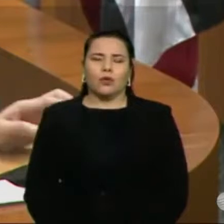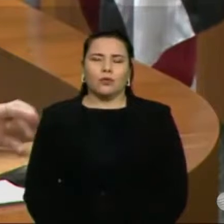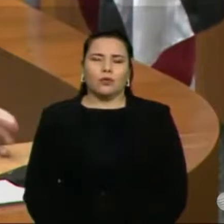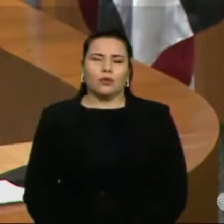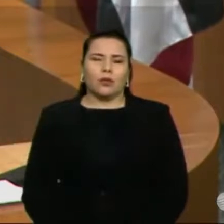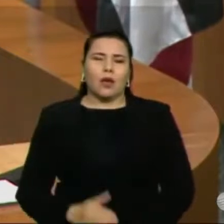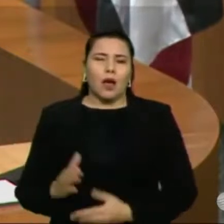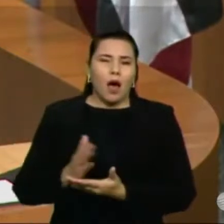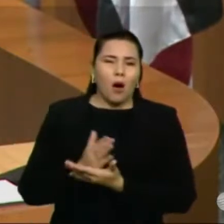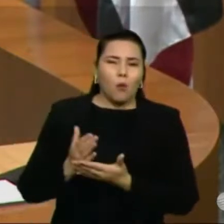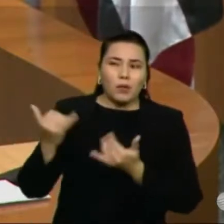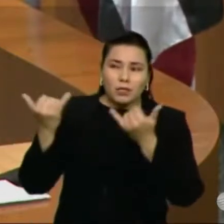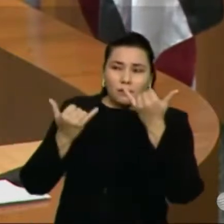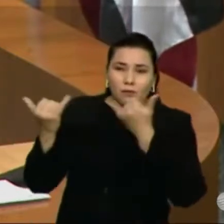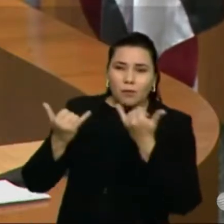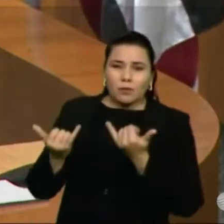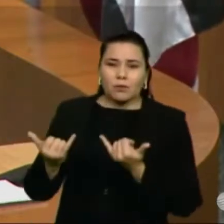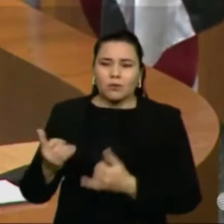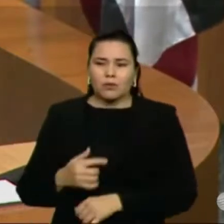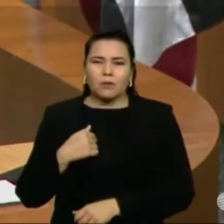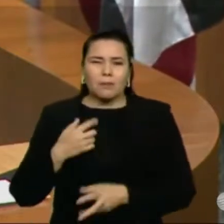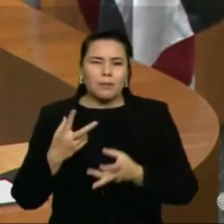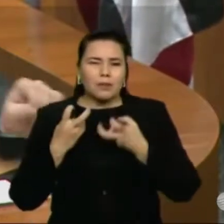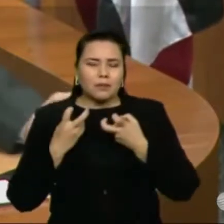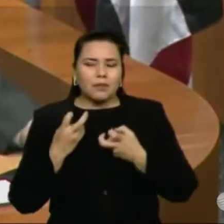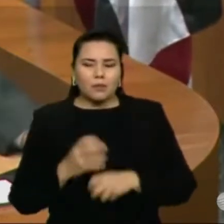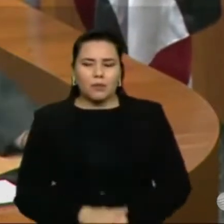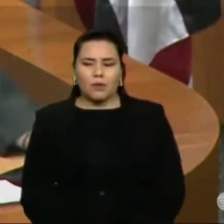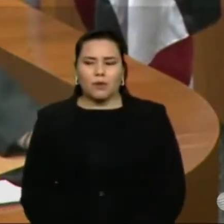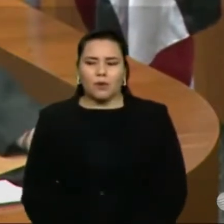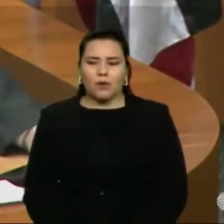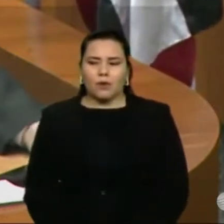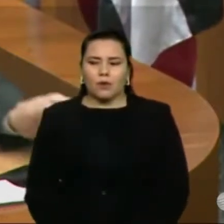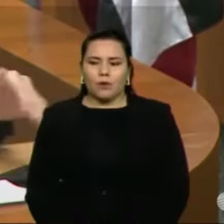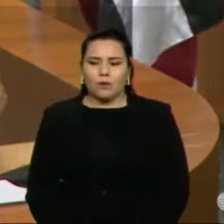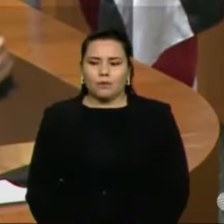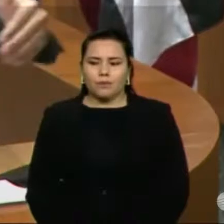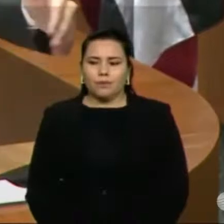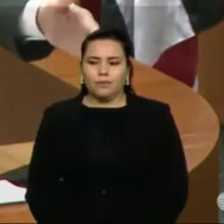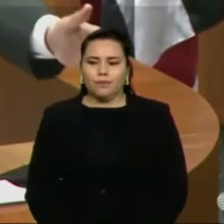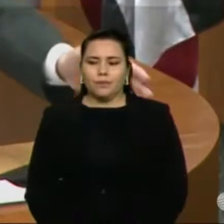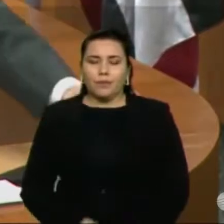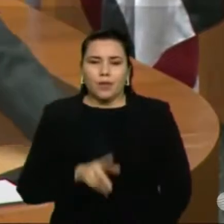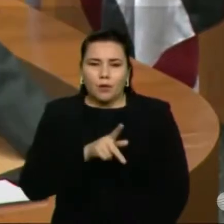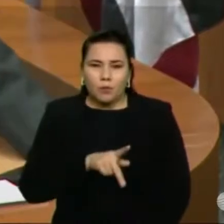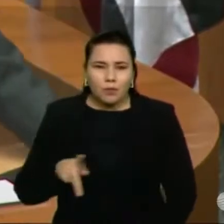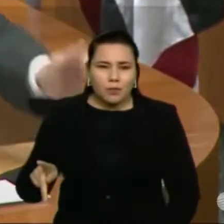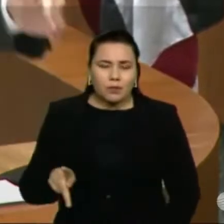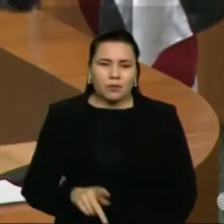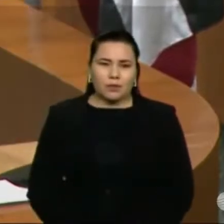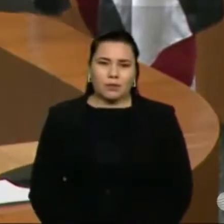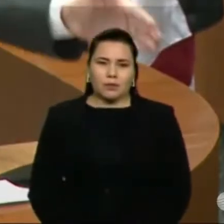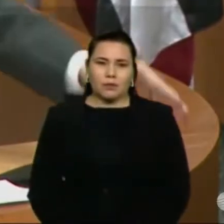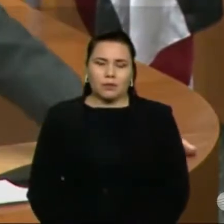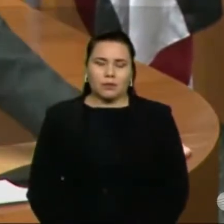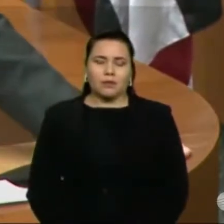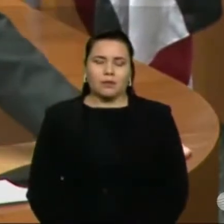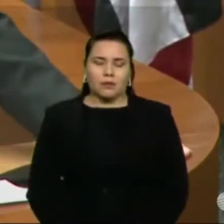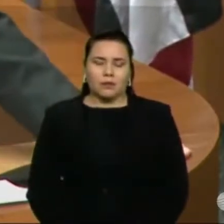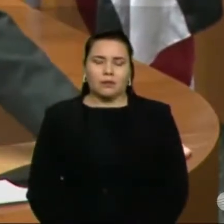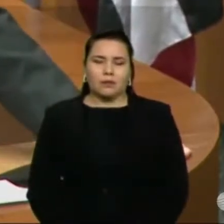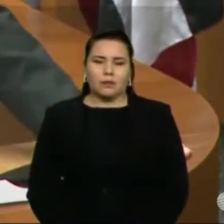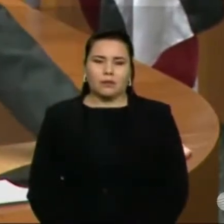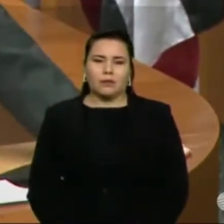a presidência da República, à época, era ocupada quase por uma quadrilha, uma organização